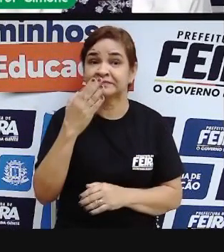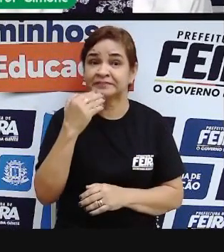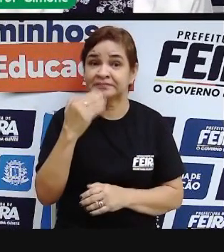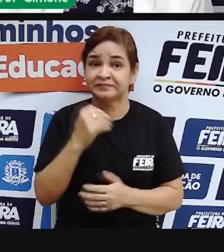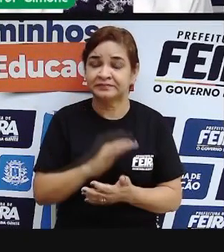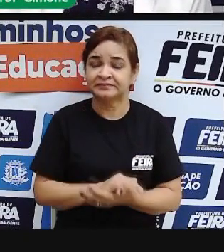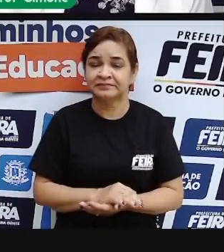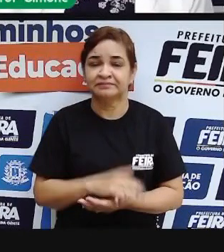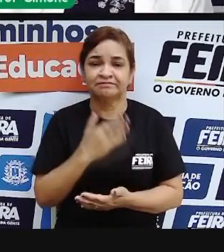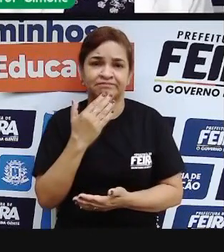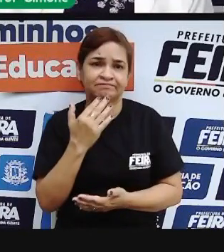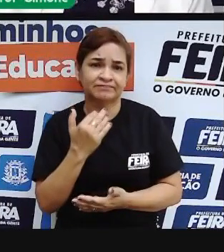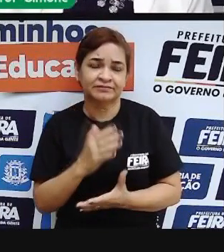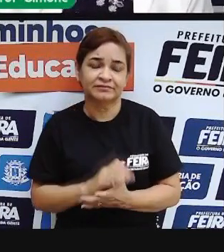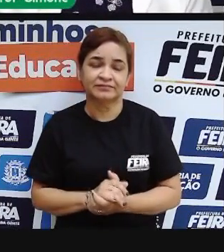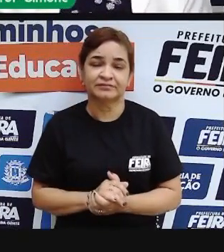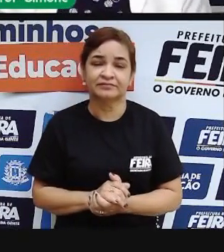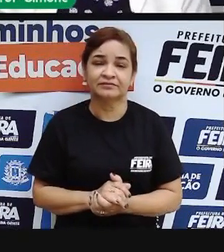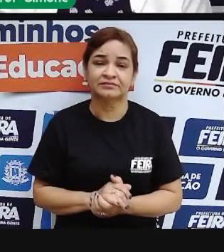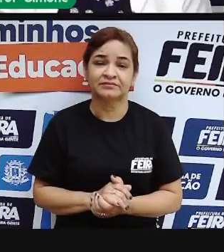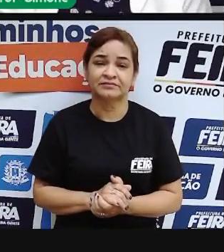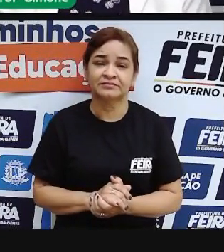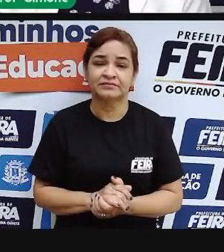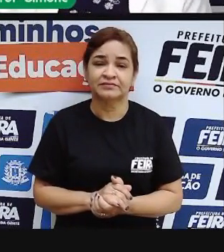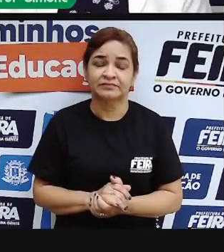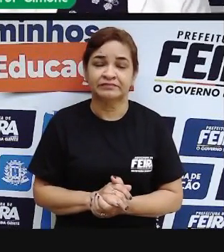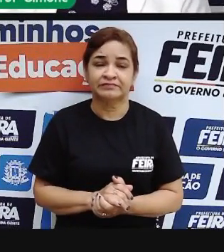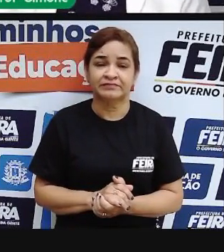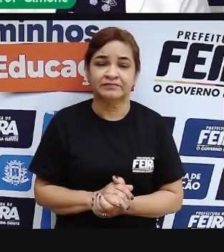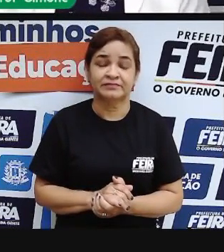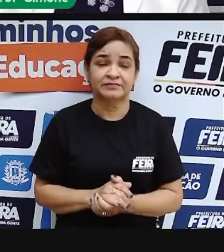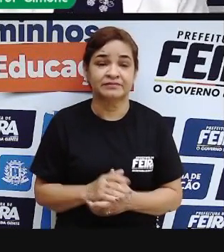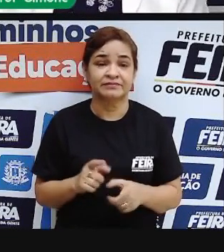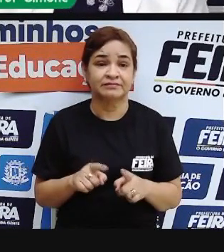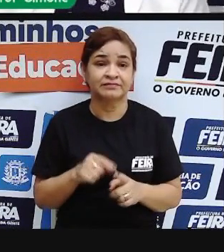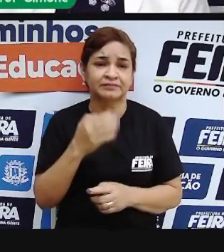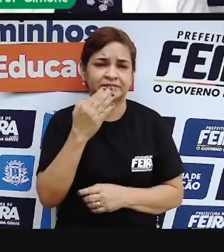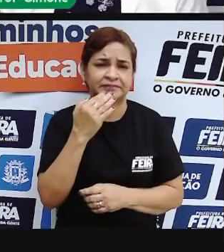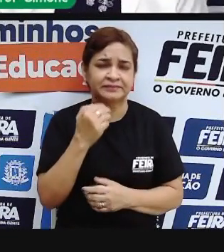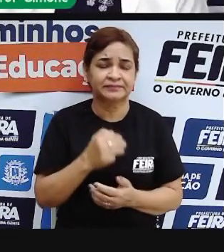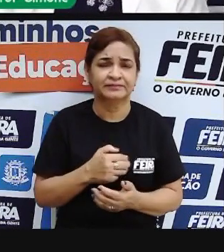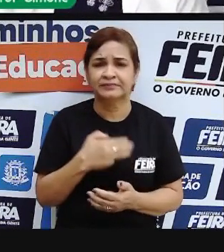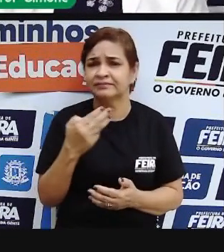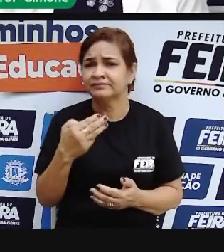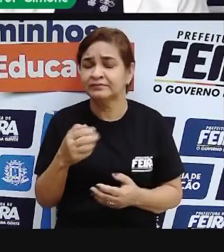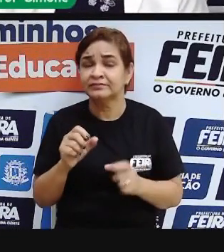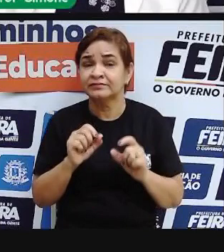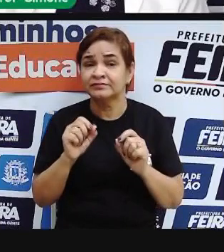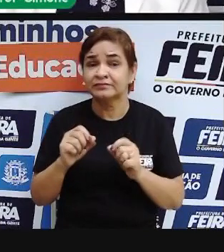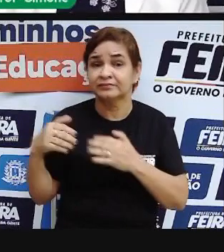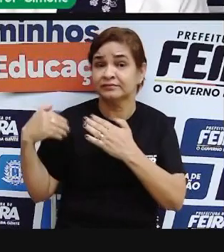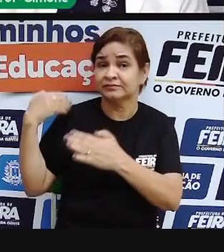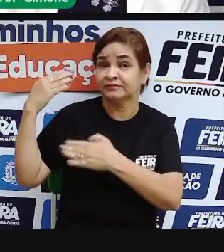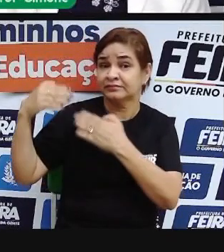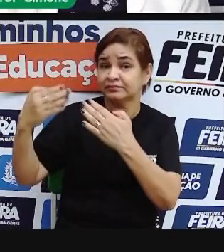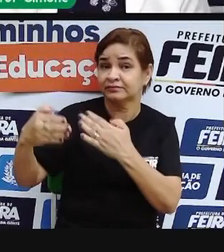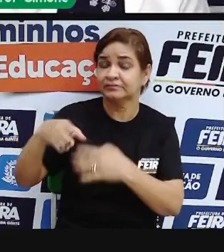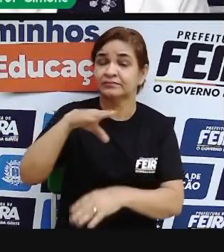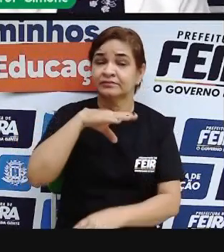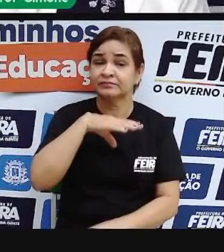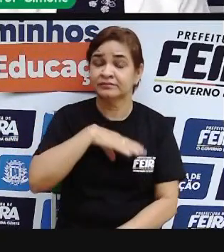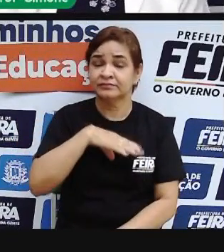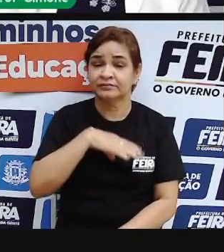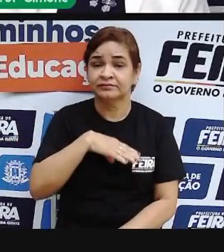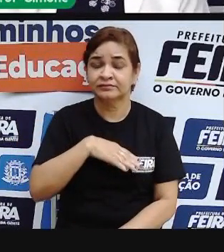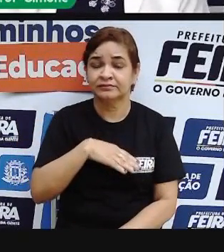dos festejos juninos. O hábito de comer doces é uma herança também dos portugueses, mas